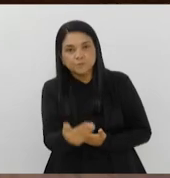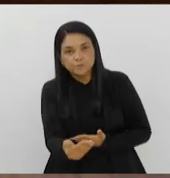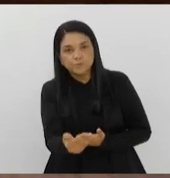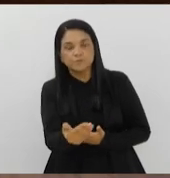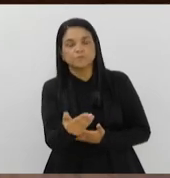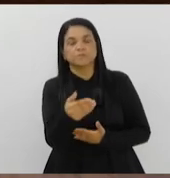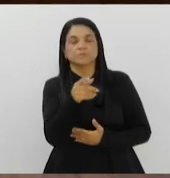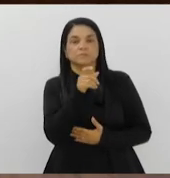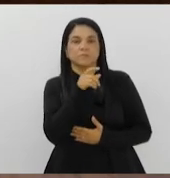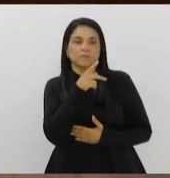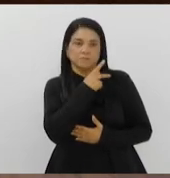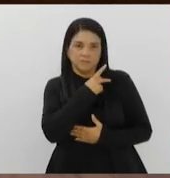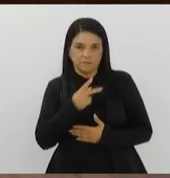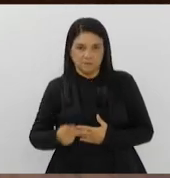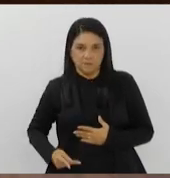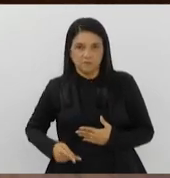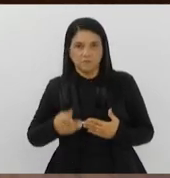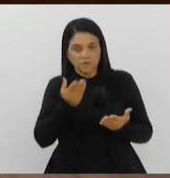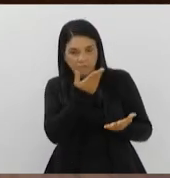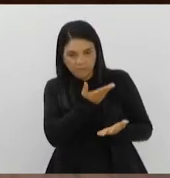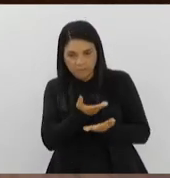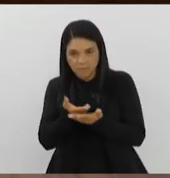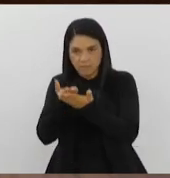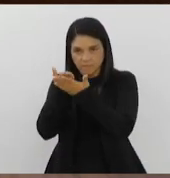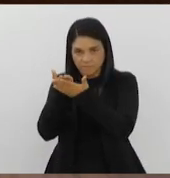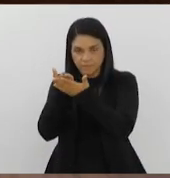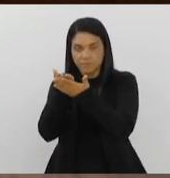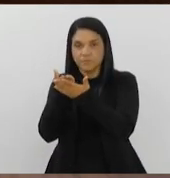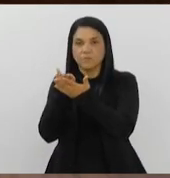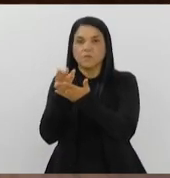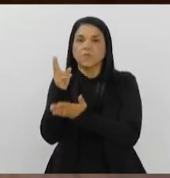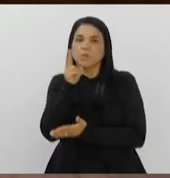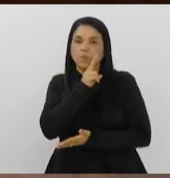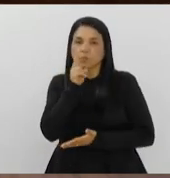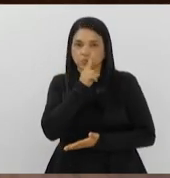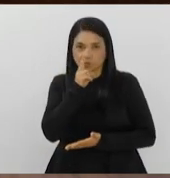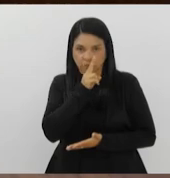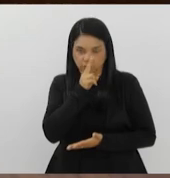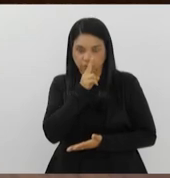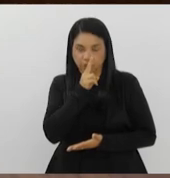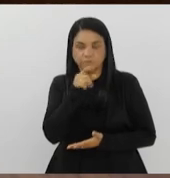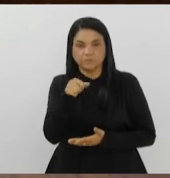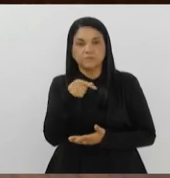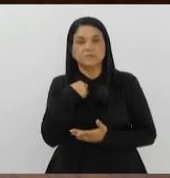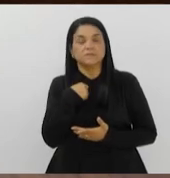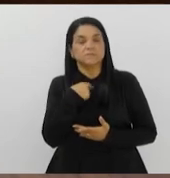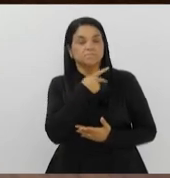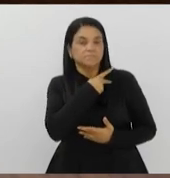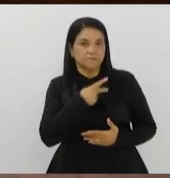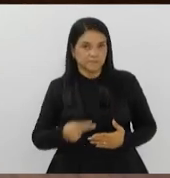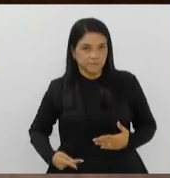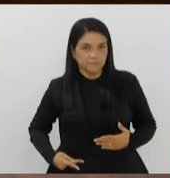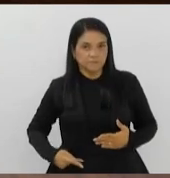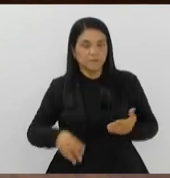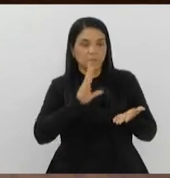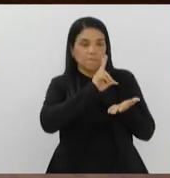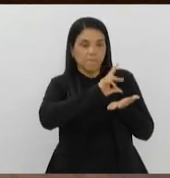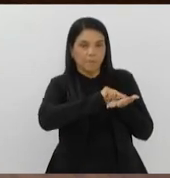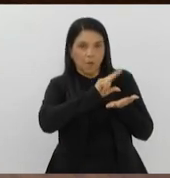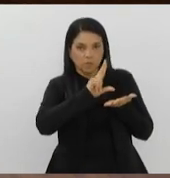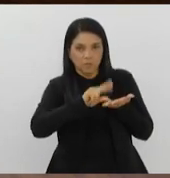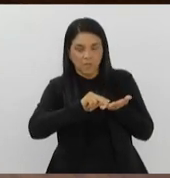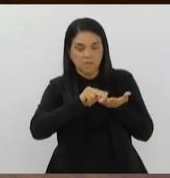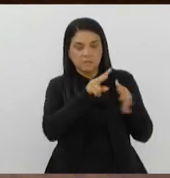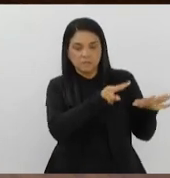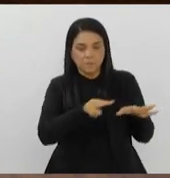senhor presidente, vou lhe entregar um requerimento de urgência, se Vossa Excelência poderia pautar para a semana